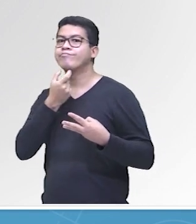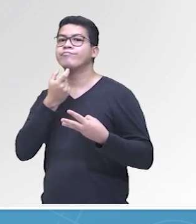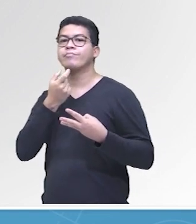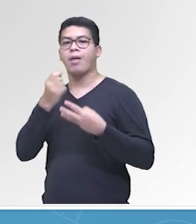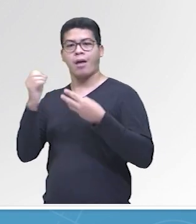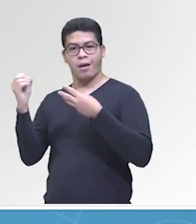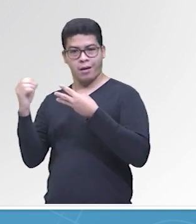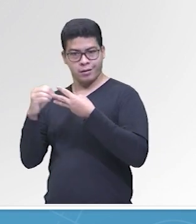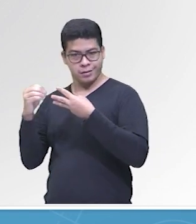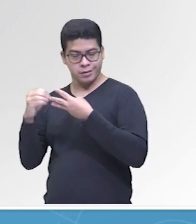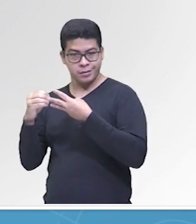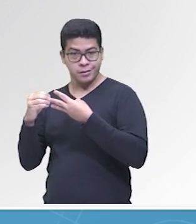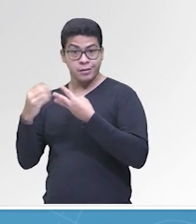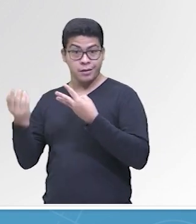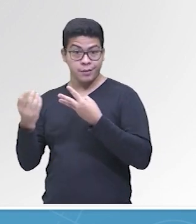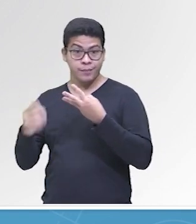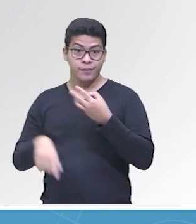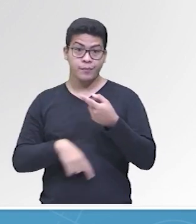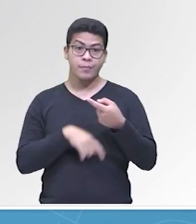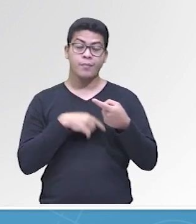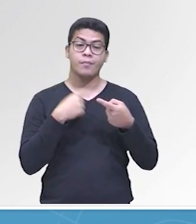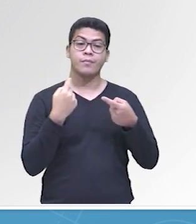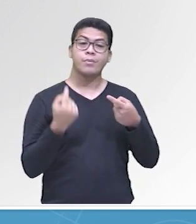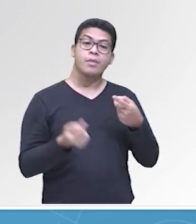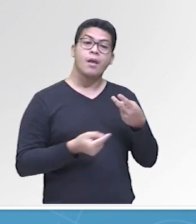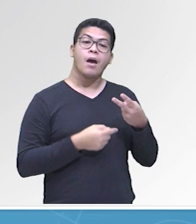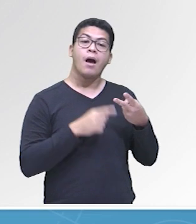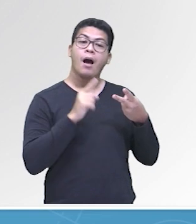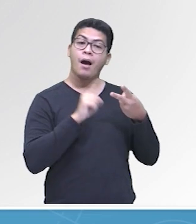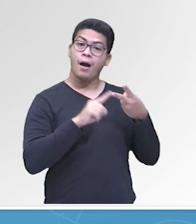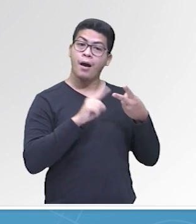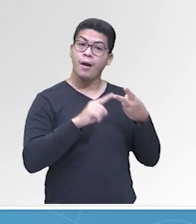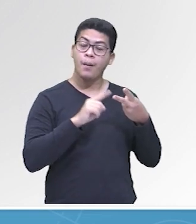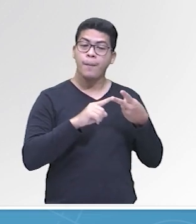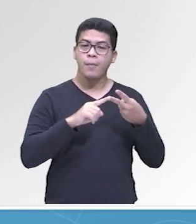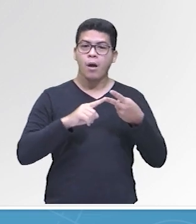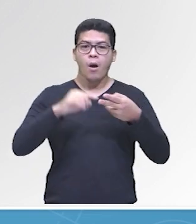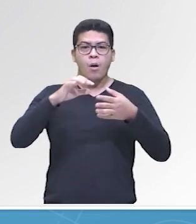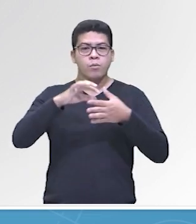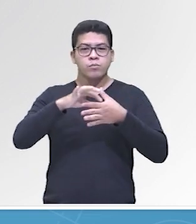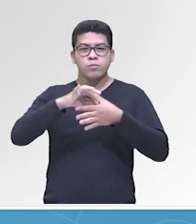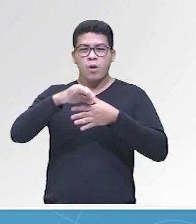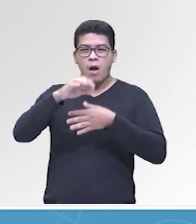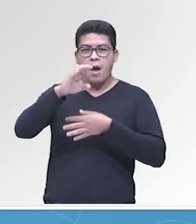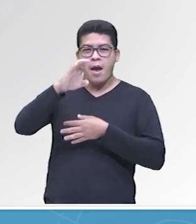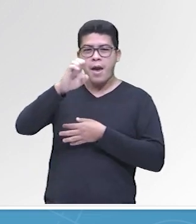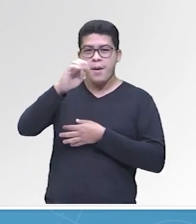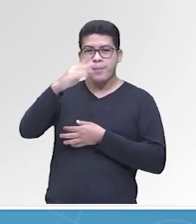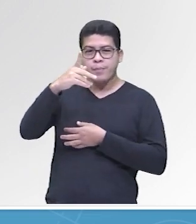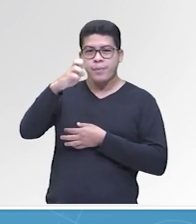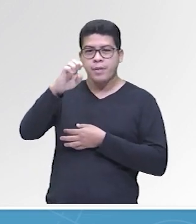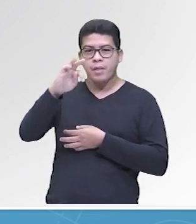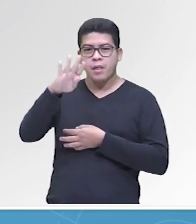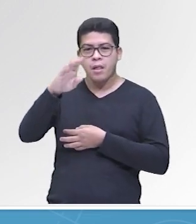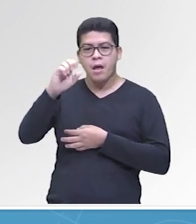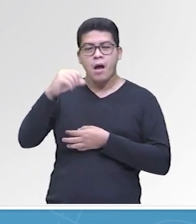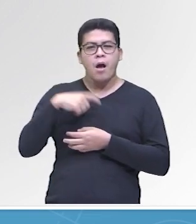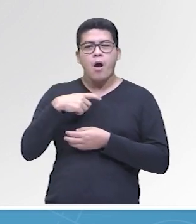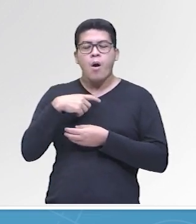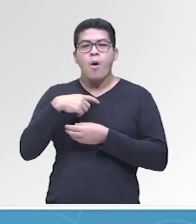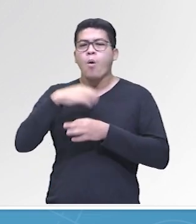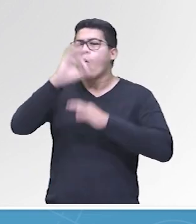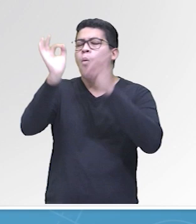aí vem o próximo, tem o exemplo, epitélio respiratório, mas não tem o nível de organização. Mas você sabe